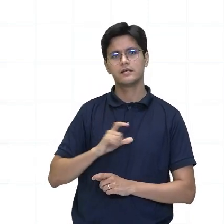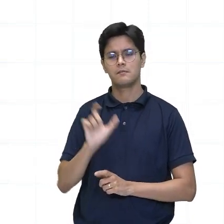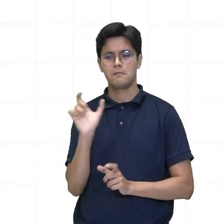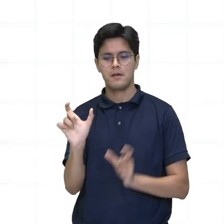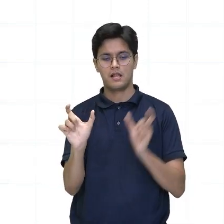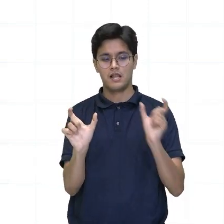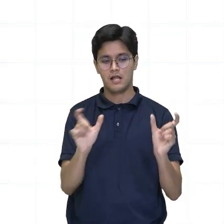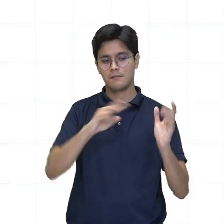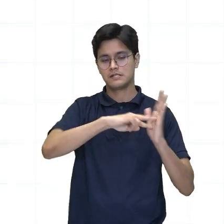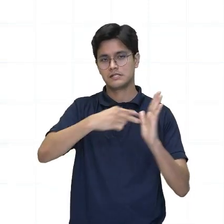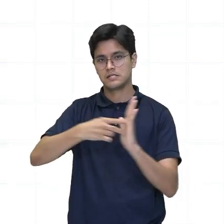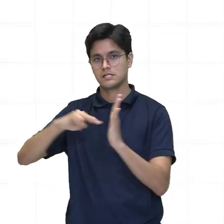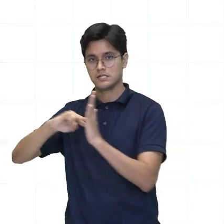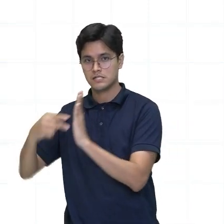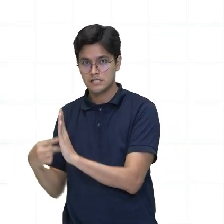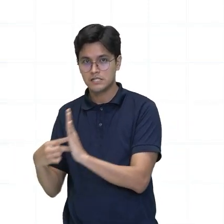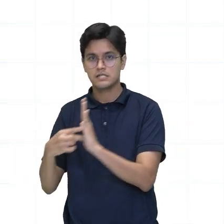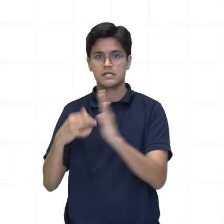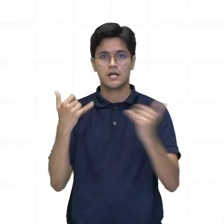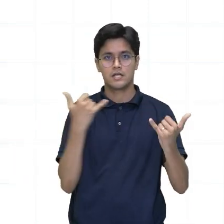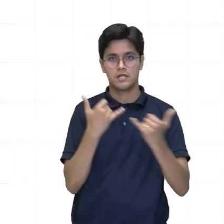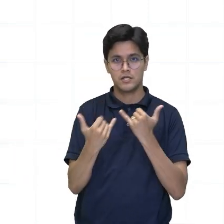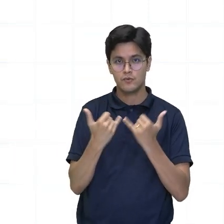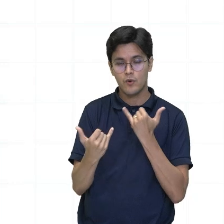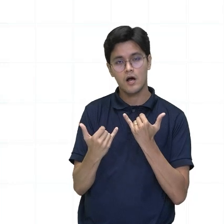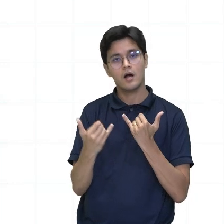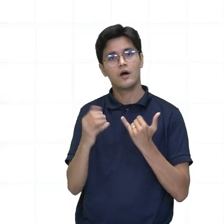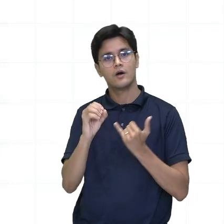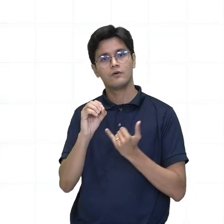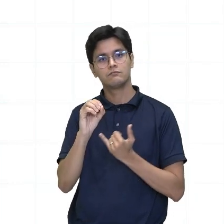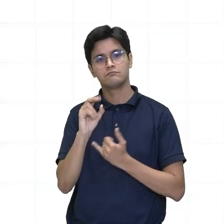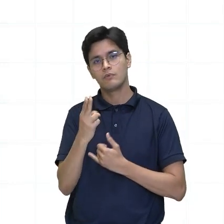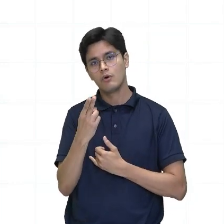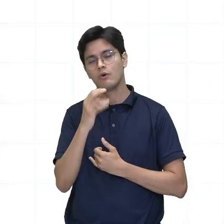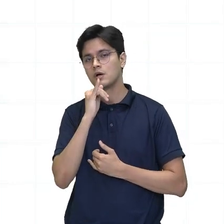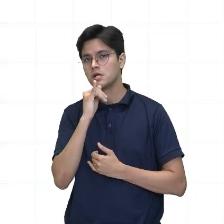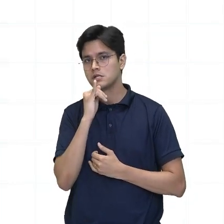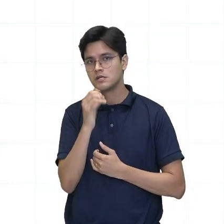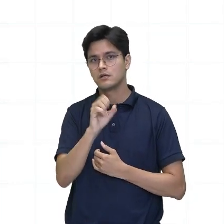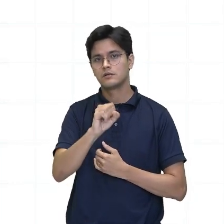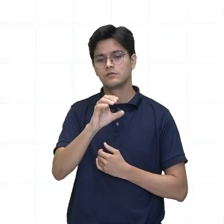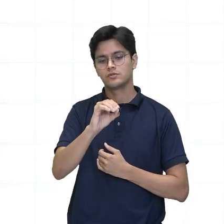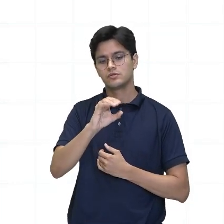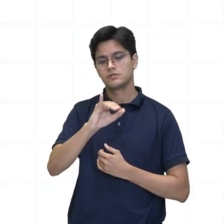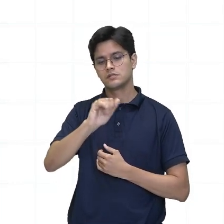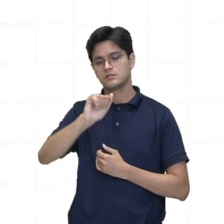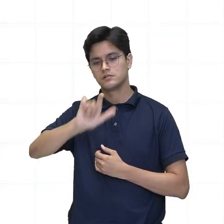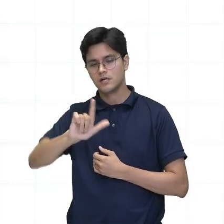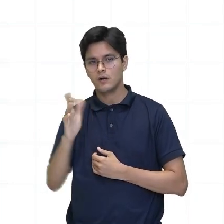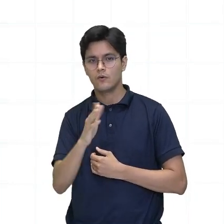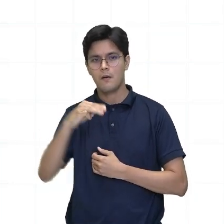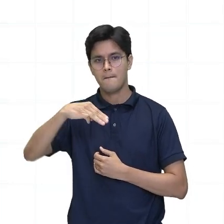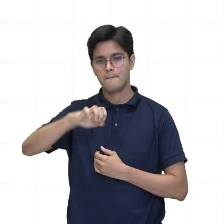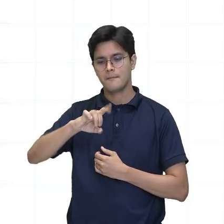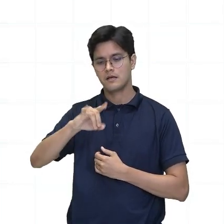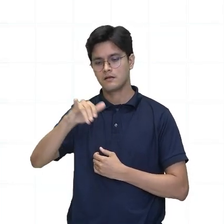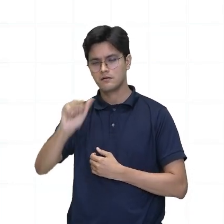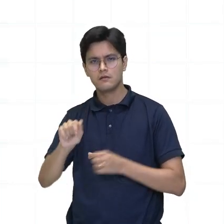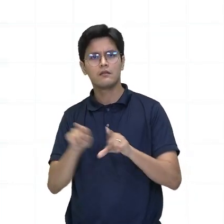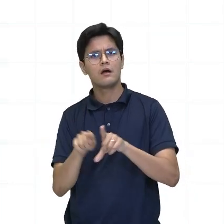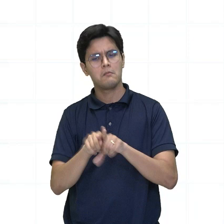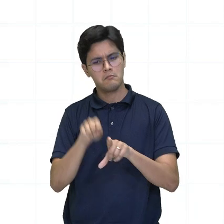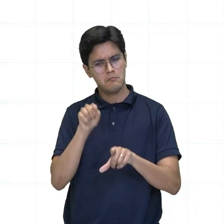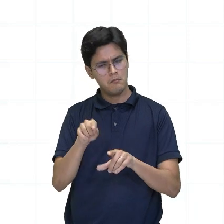são palavras cognatas. Social media, palavra cognata. Vamos ver.